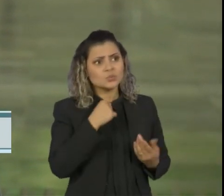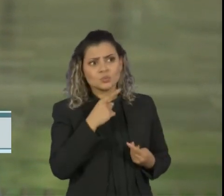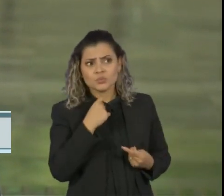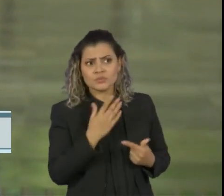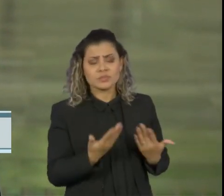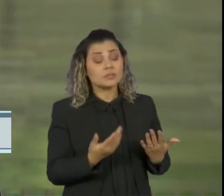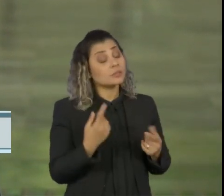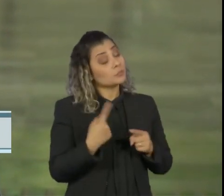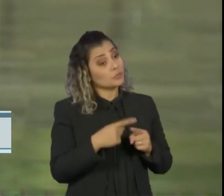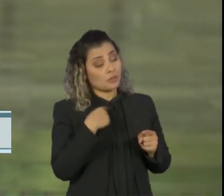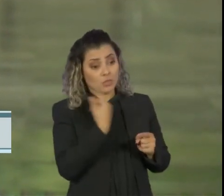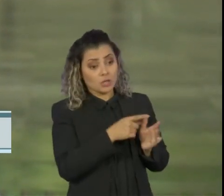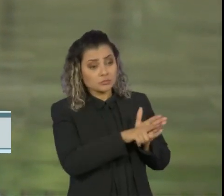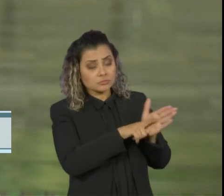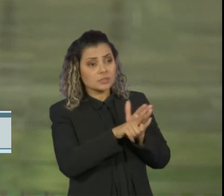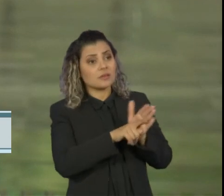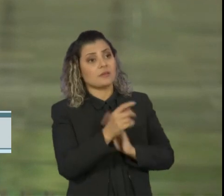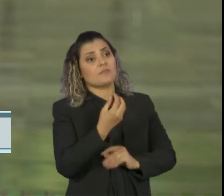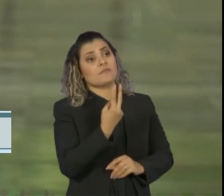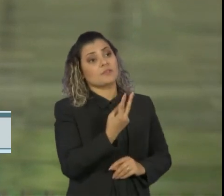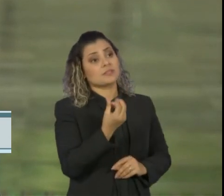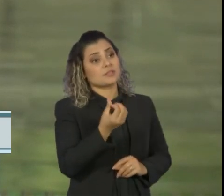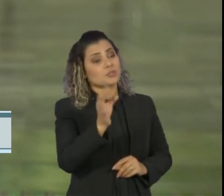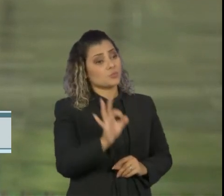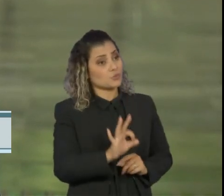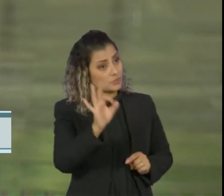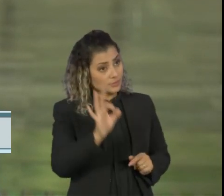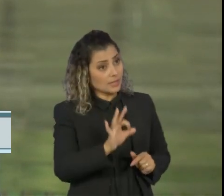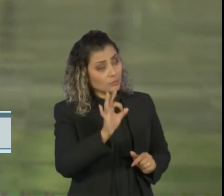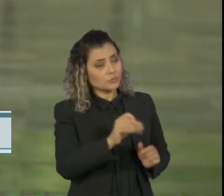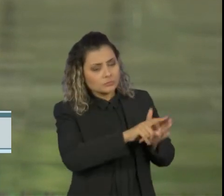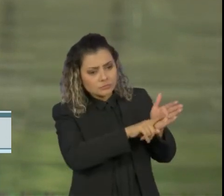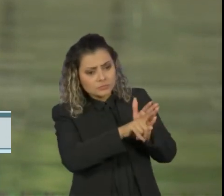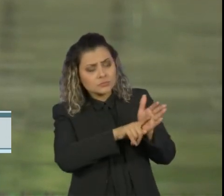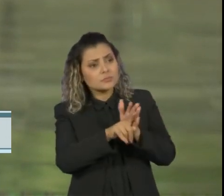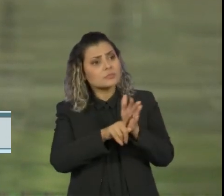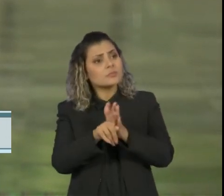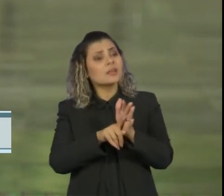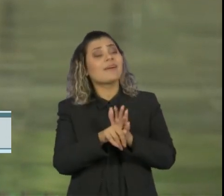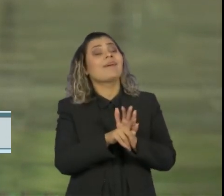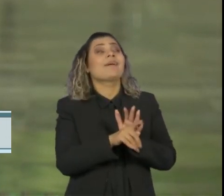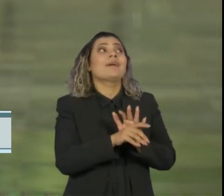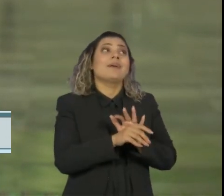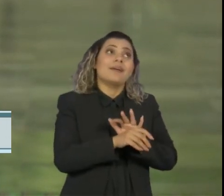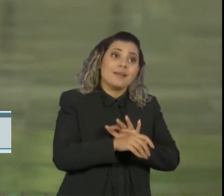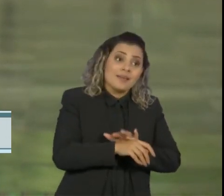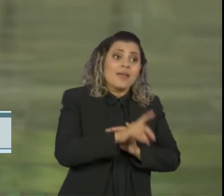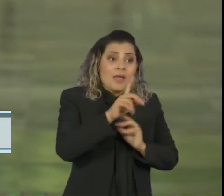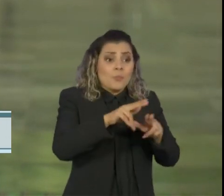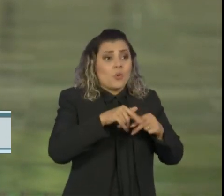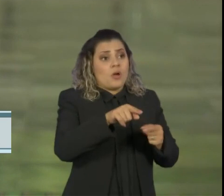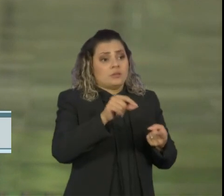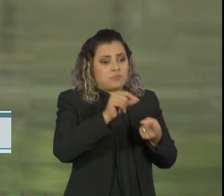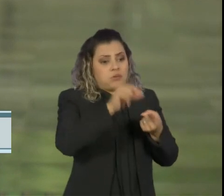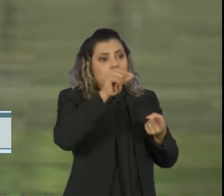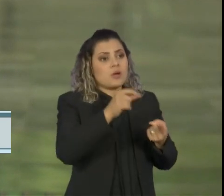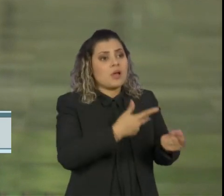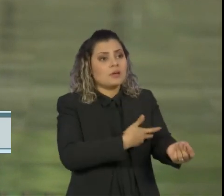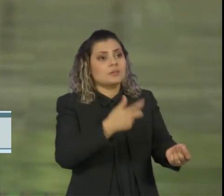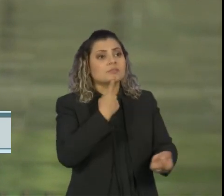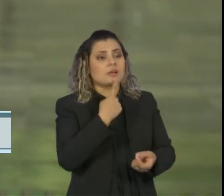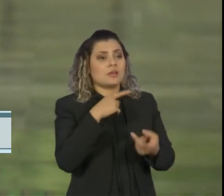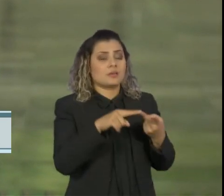nossa apuração é de 26% dos novos casos vieram desses testes rápidos. Quais vão ser